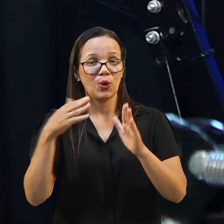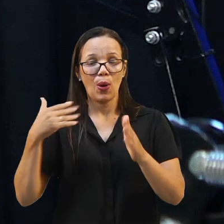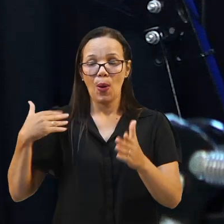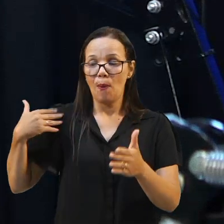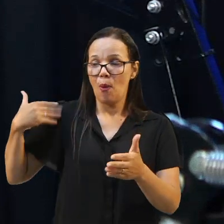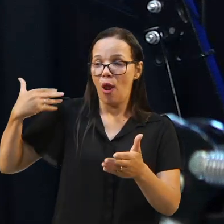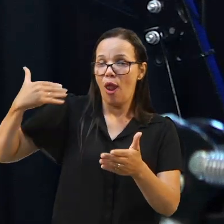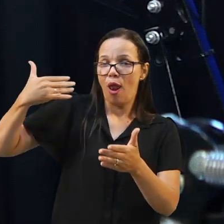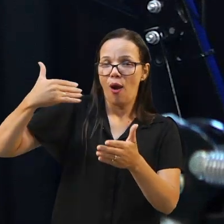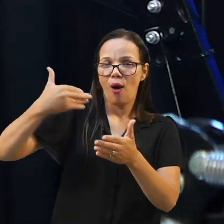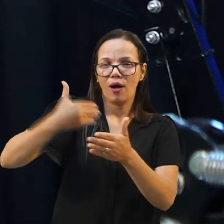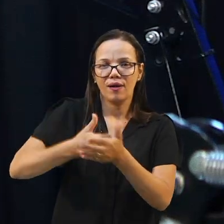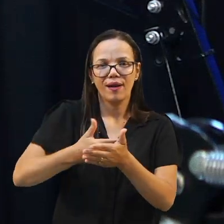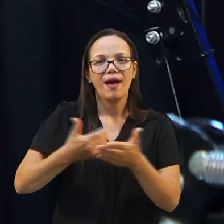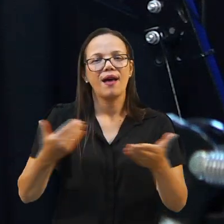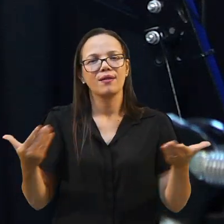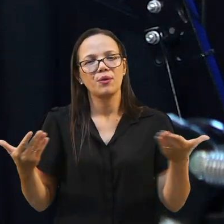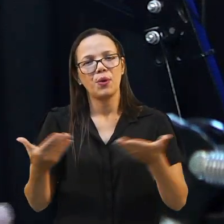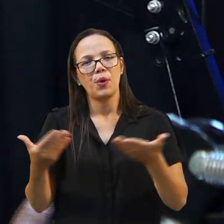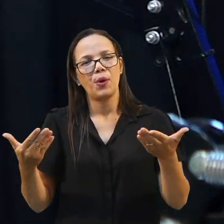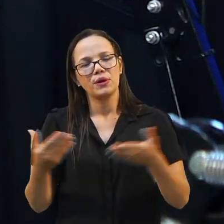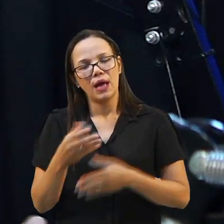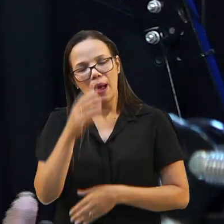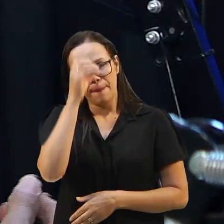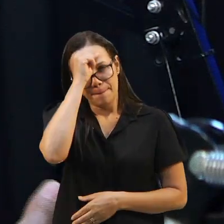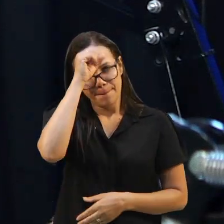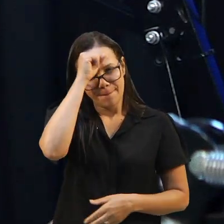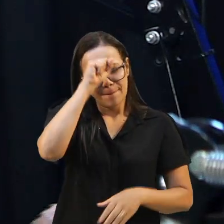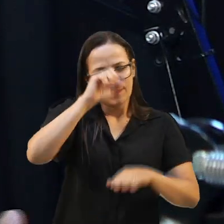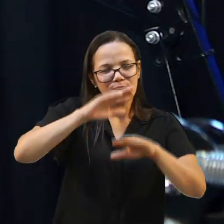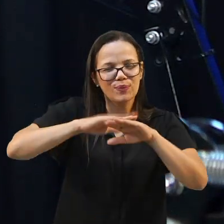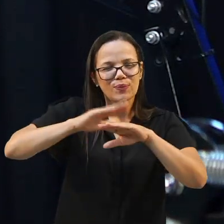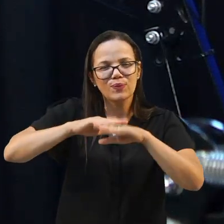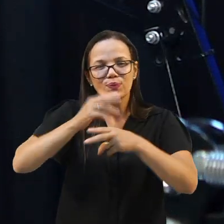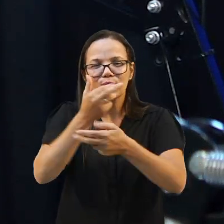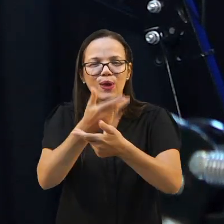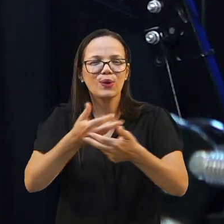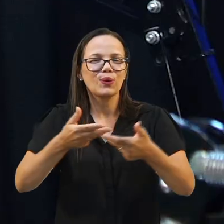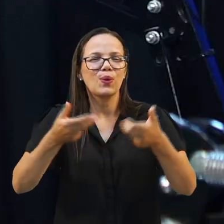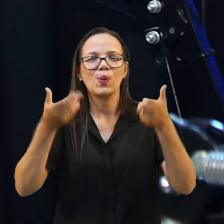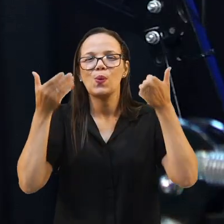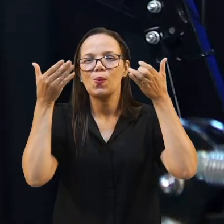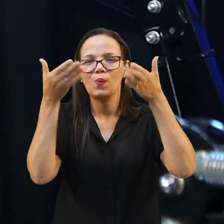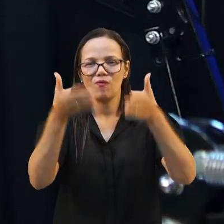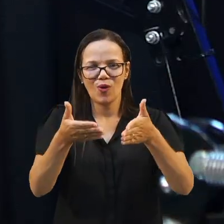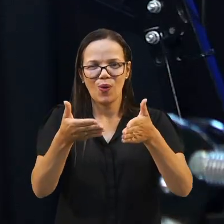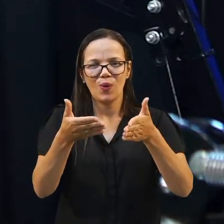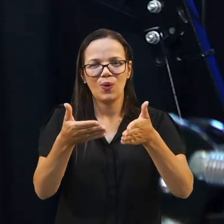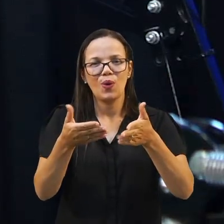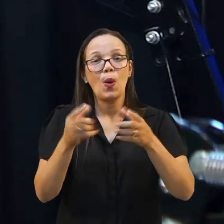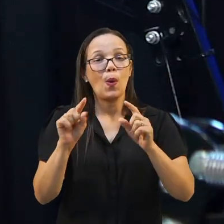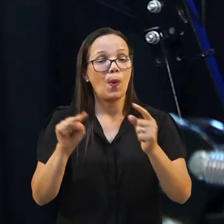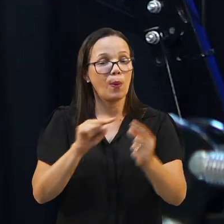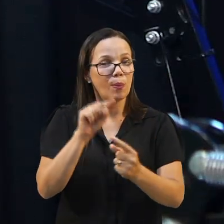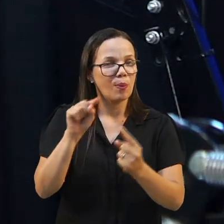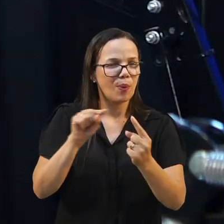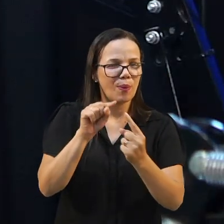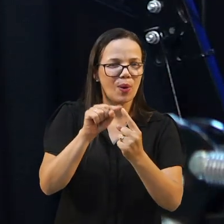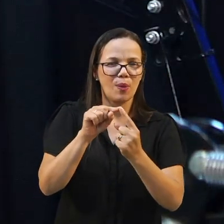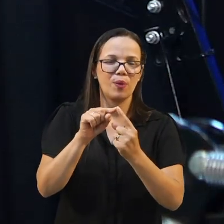vida, aprender a fazer as coisas nesse sentido. E eu